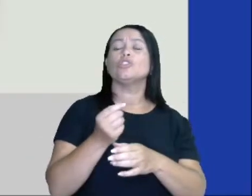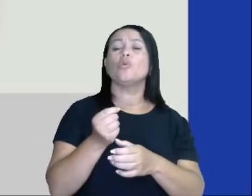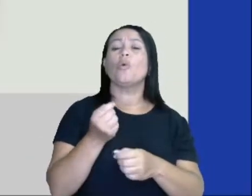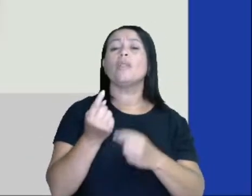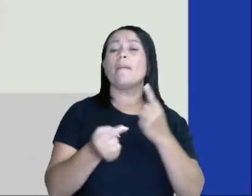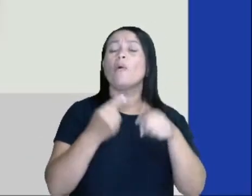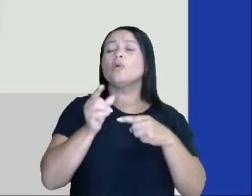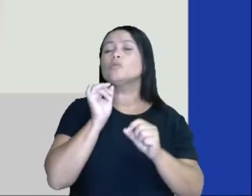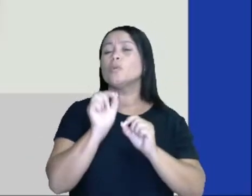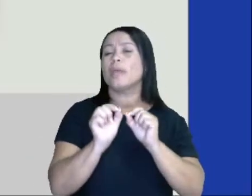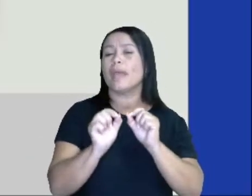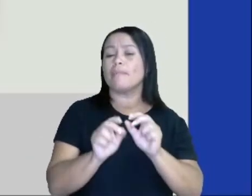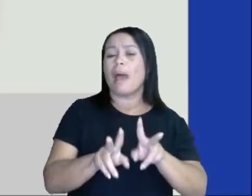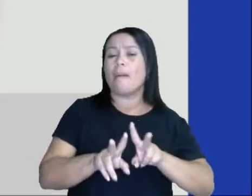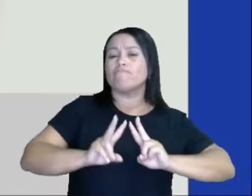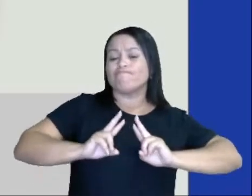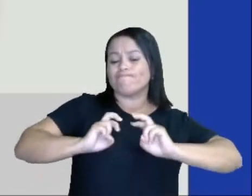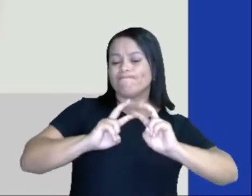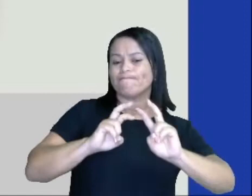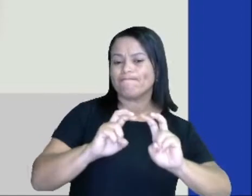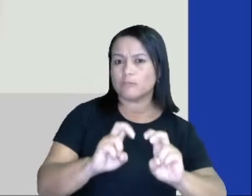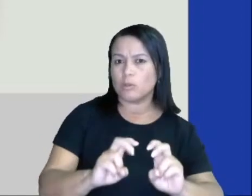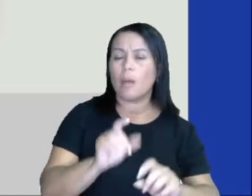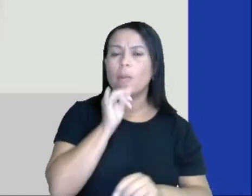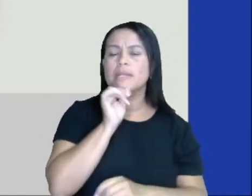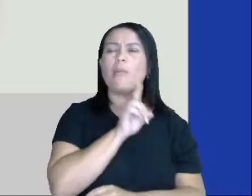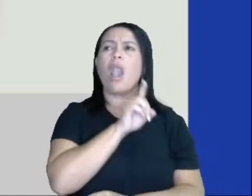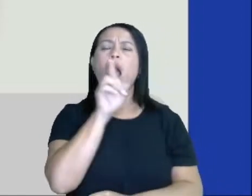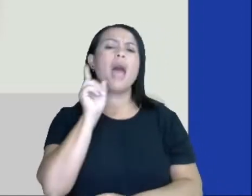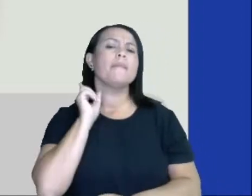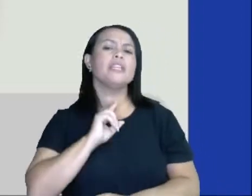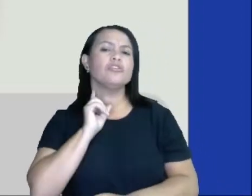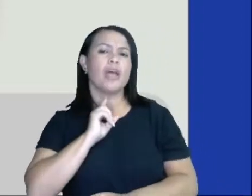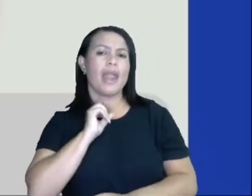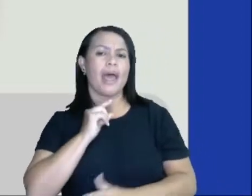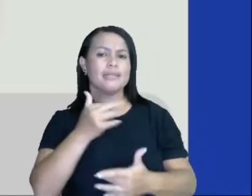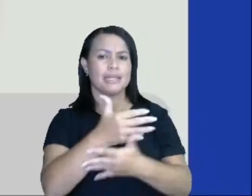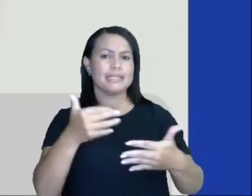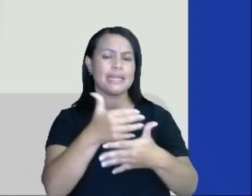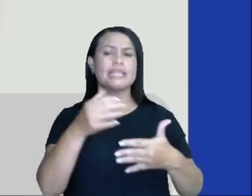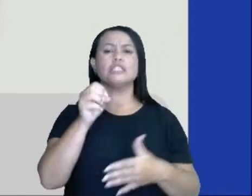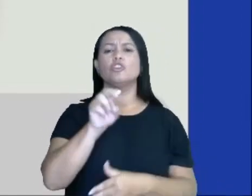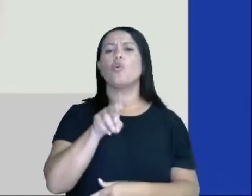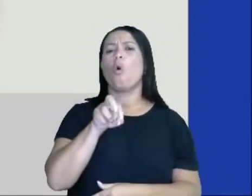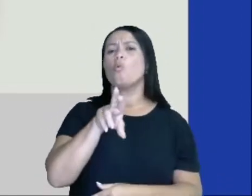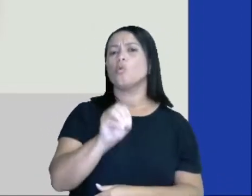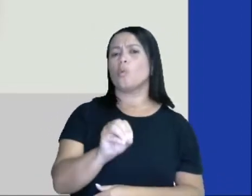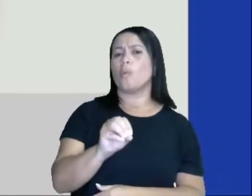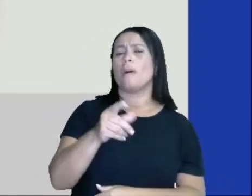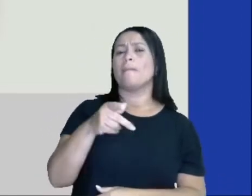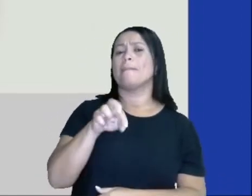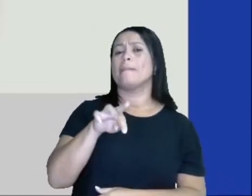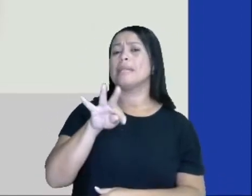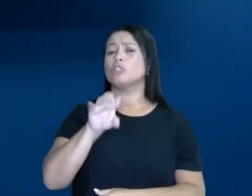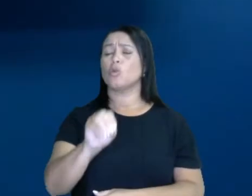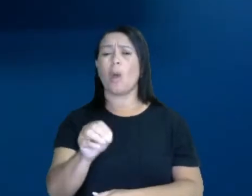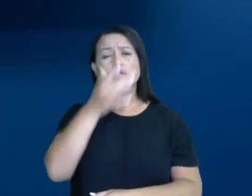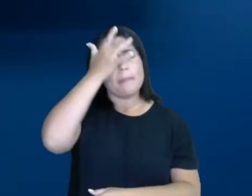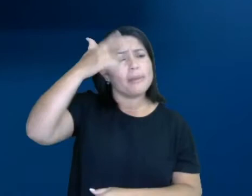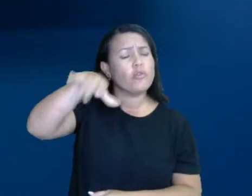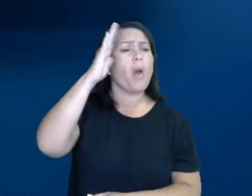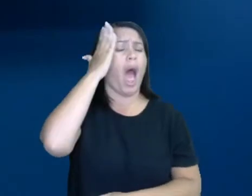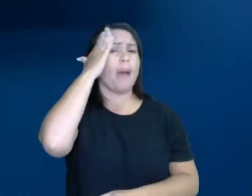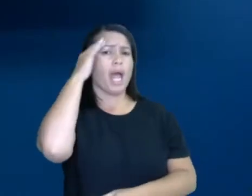natural, como é o caso da cidade de Ouro Preto, lá em Minas Gerais, né? Surgiu como? O pessoal ficou sabendo que